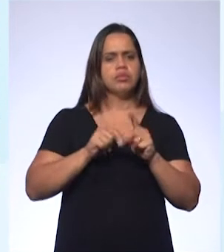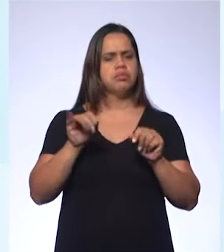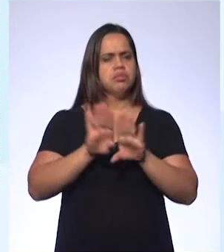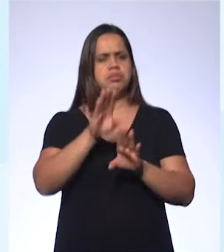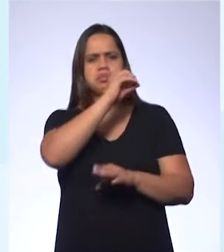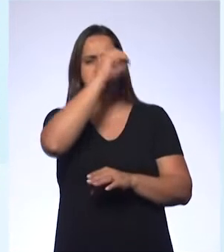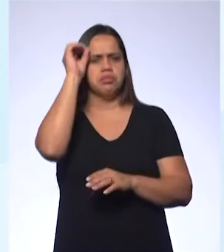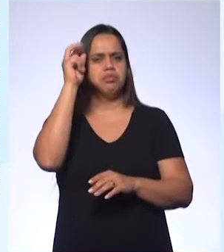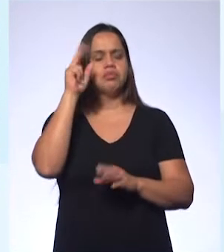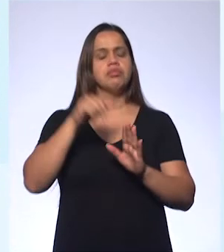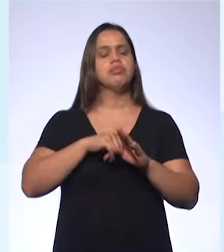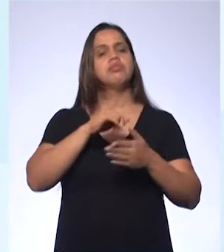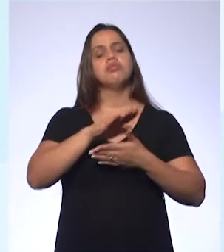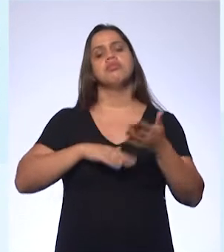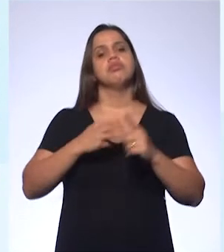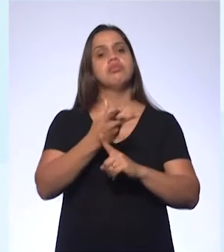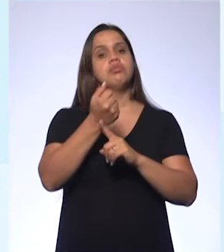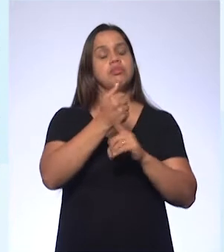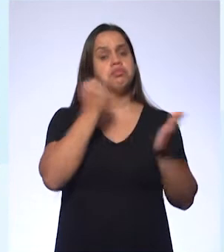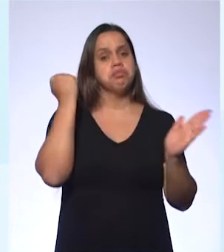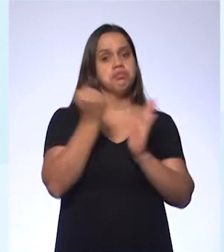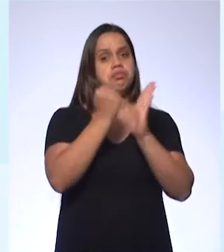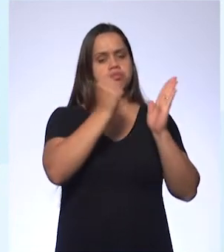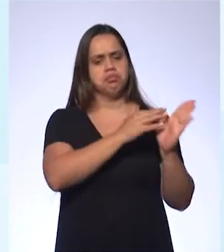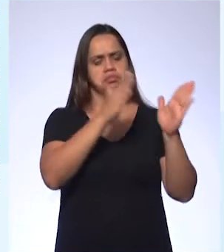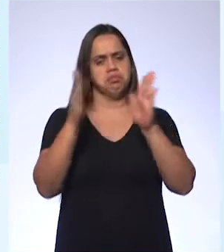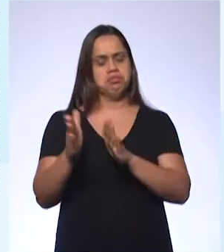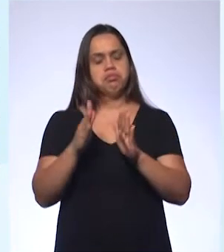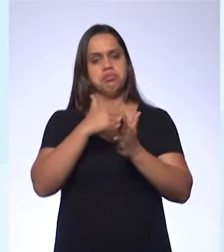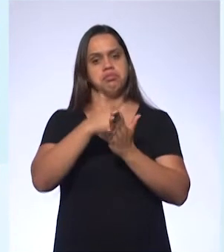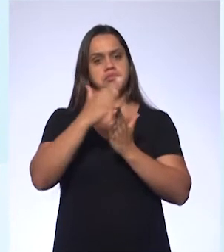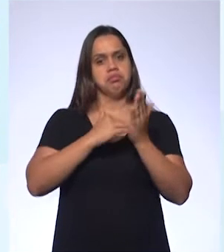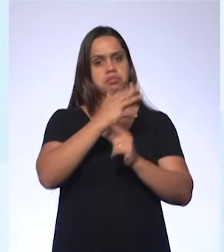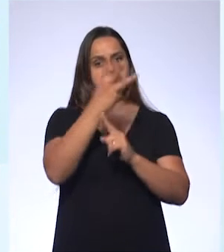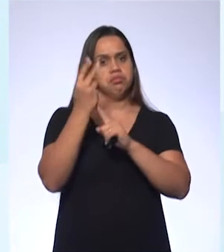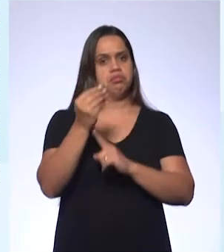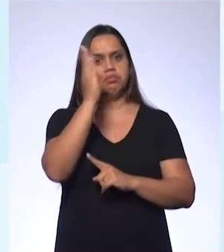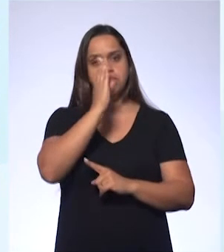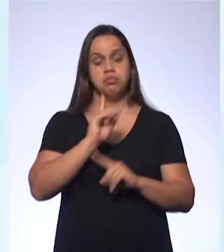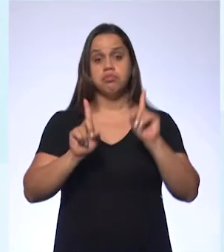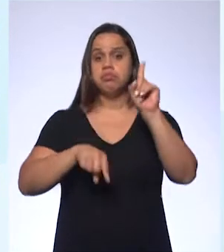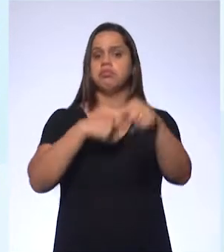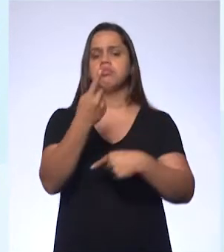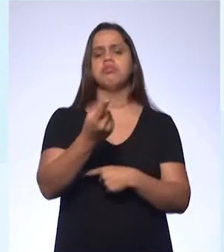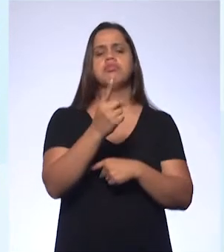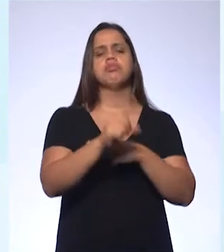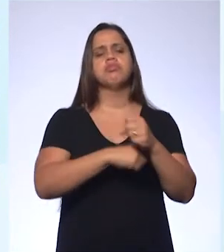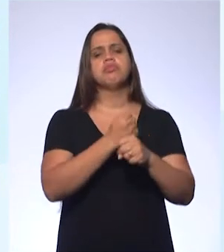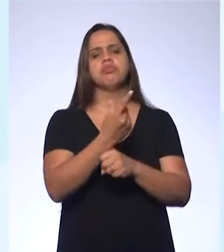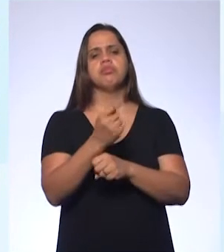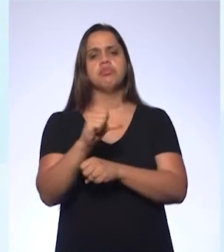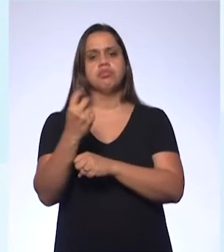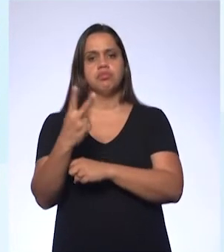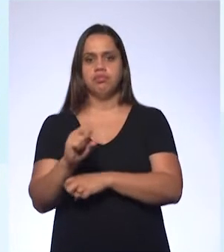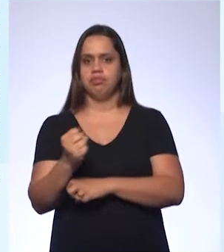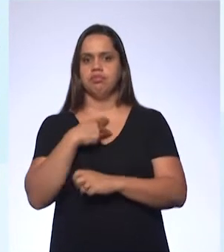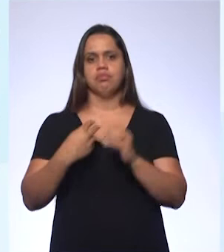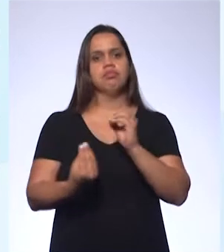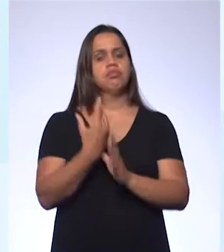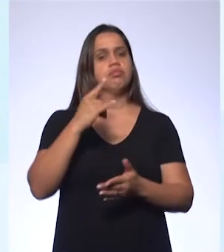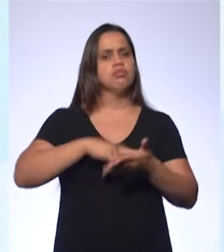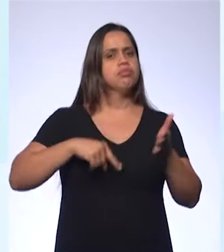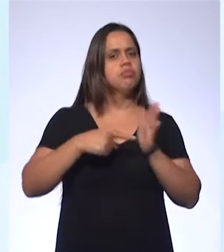obras, marcando assim o surgimento de uma nova era na pintura brasileira. Tá? E, posteriormente, em 1928, surge também o